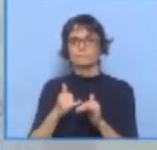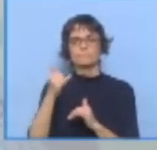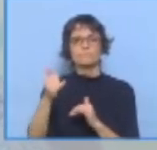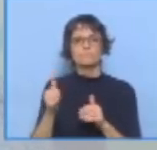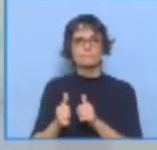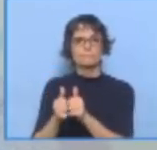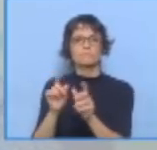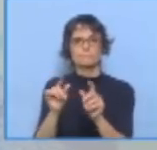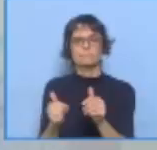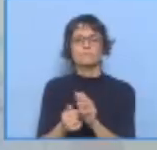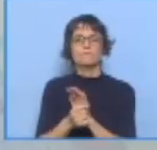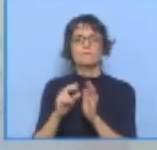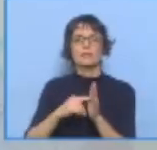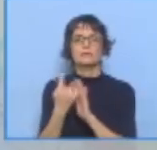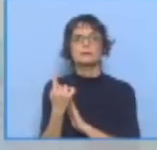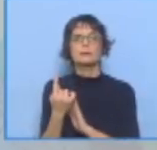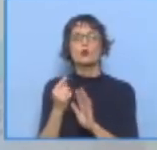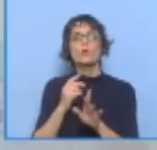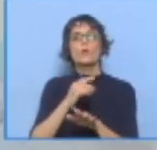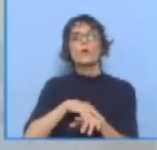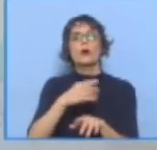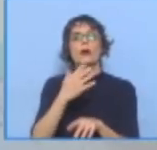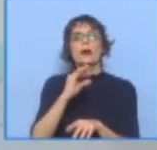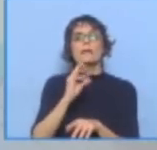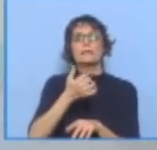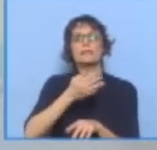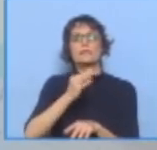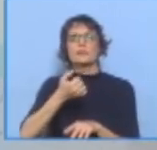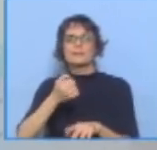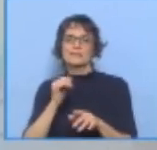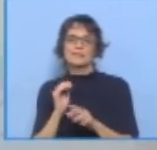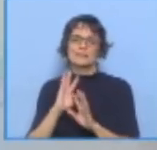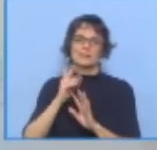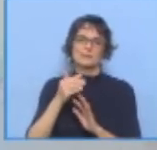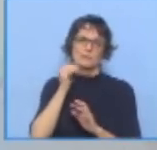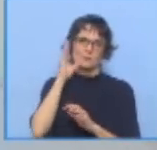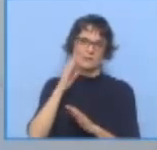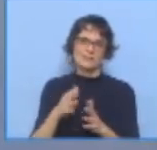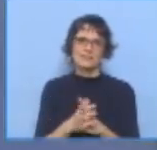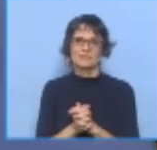siga-nos na rádio, na Antena 1, quando forem 22h45. Votos de boa tarde. Até amanhã, se Deus quiser.